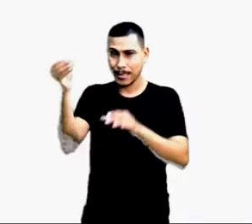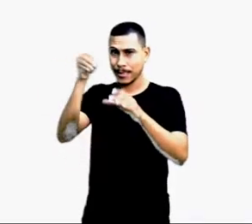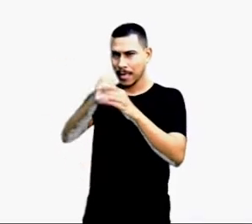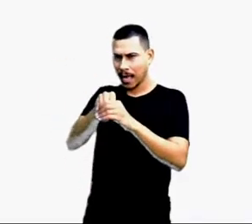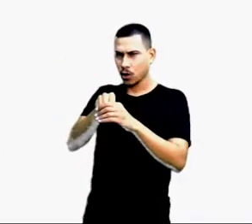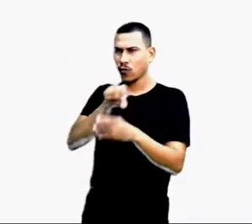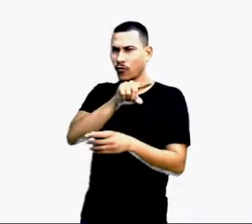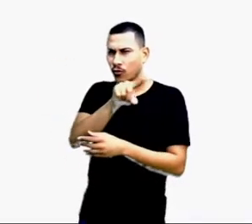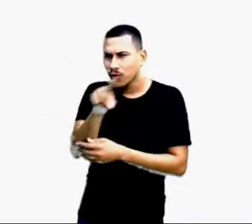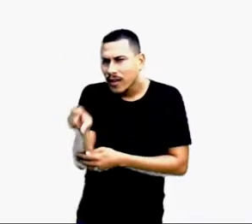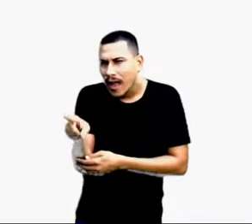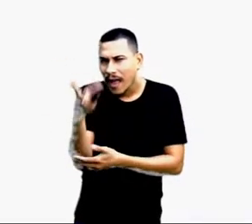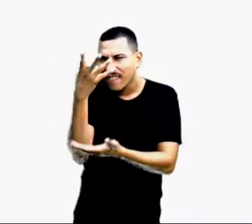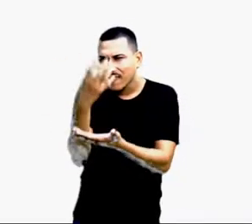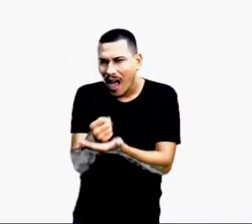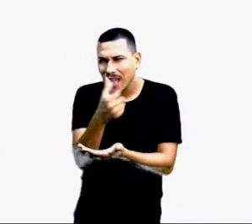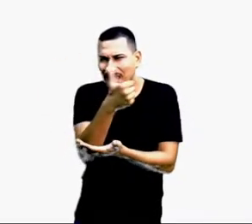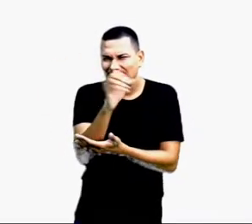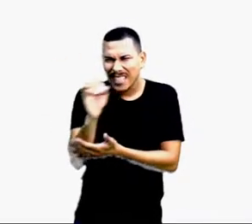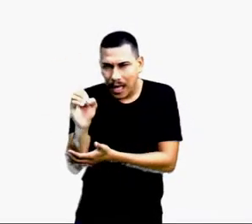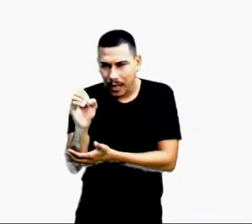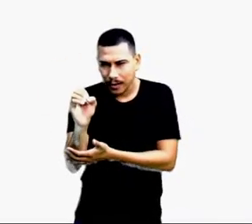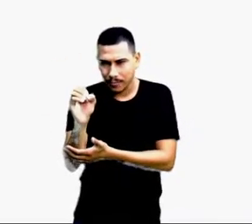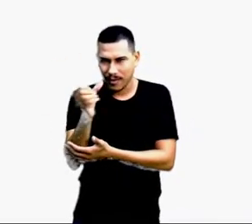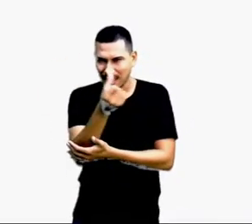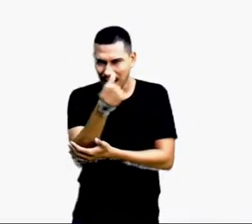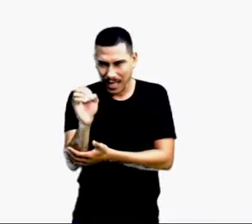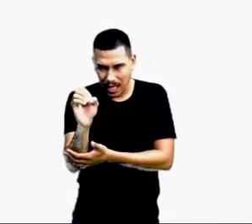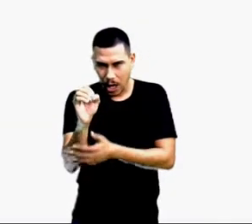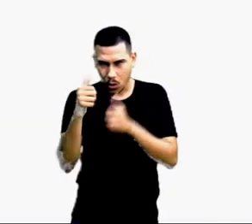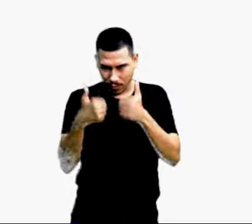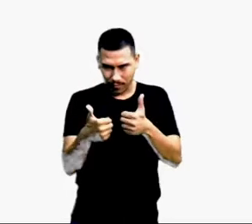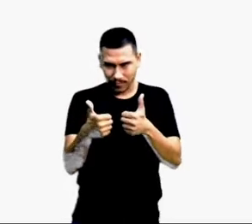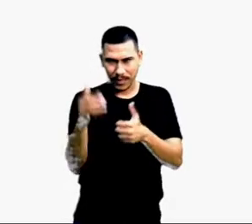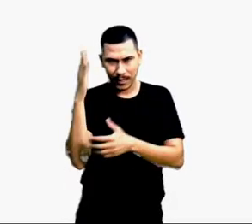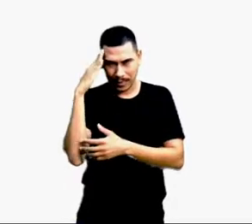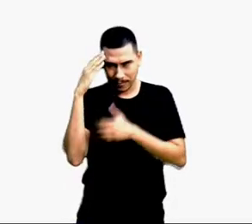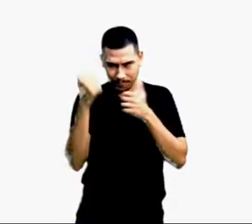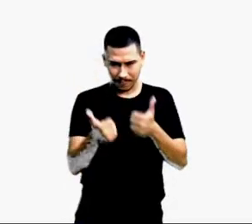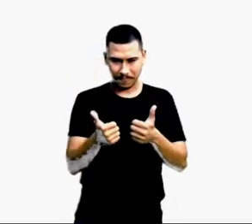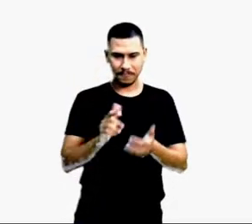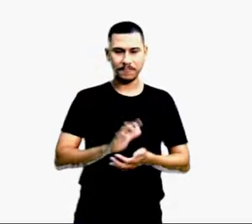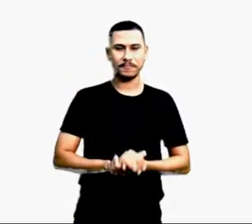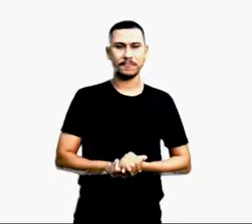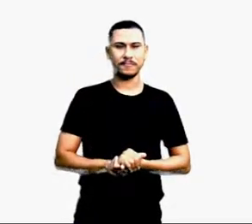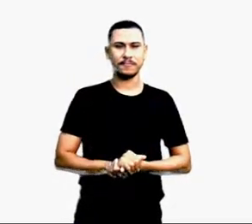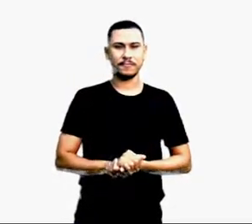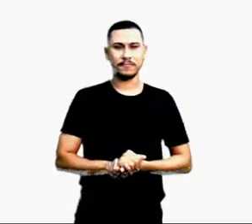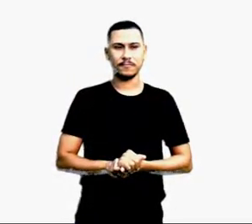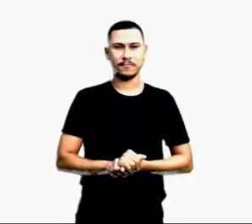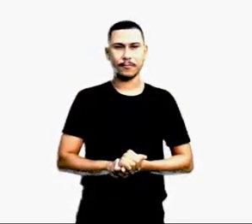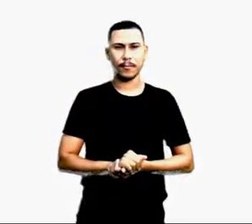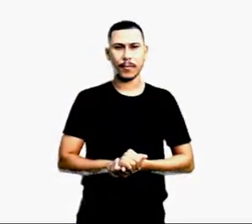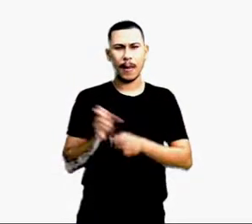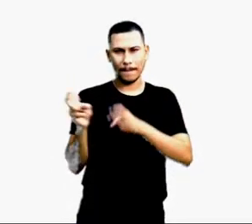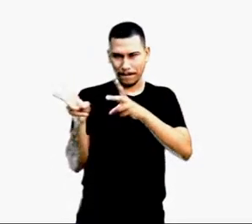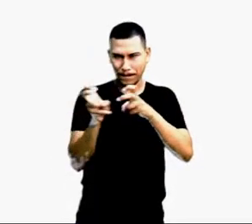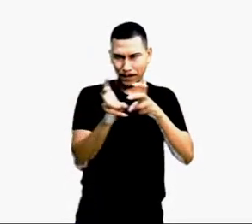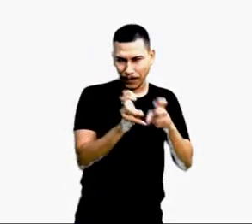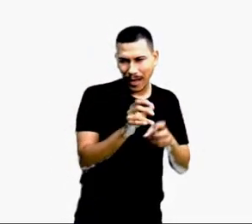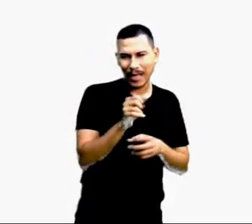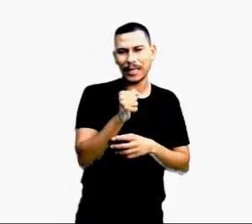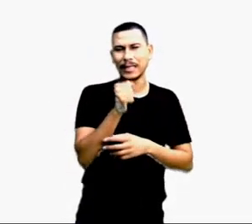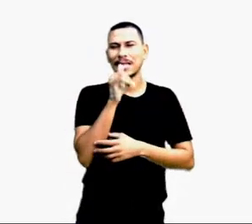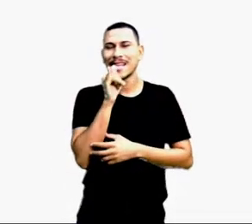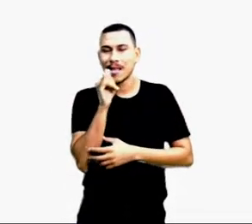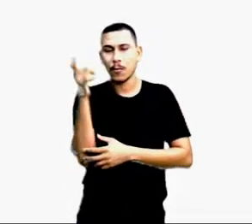Então, 60%. Ok? Deu para entender aí? Vamos lá. Vamos ver agora outra situação,